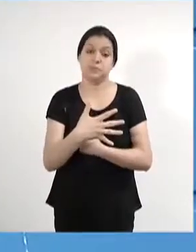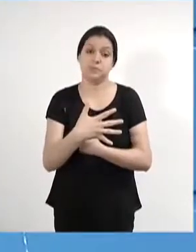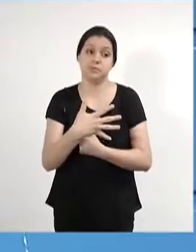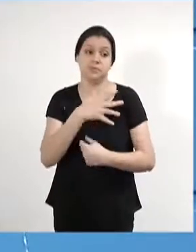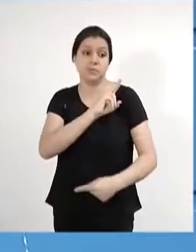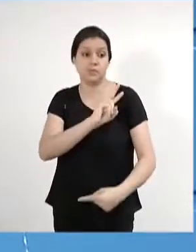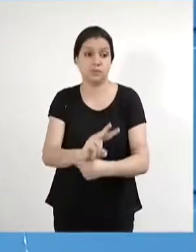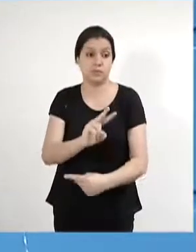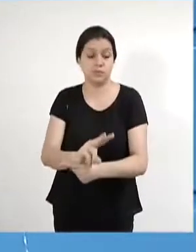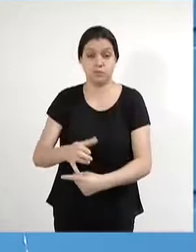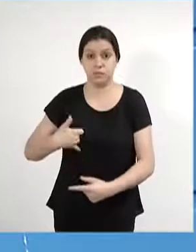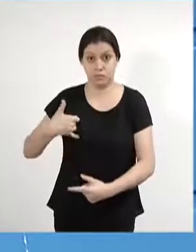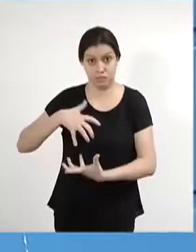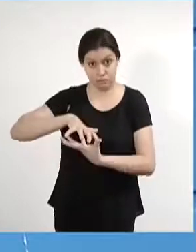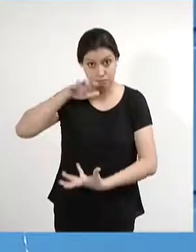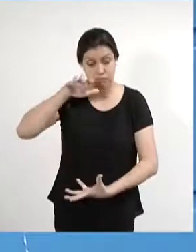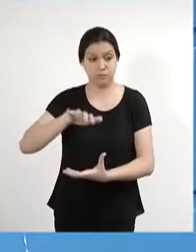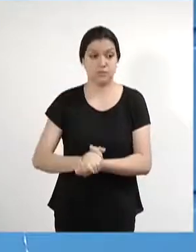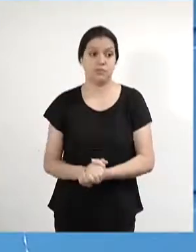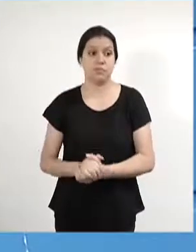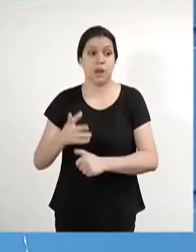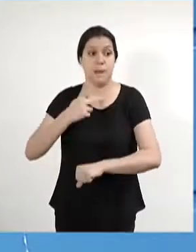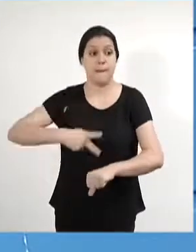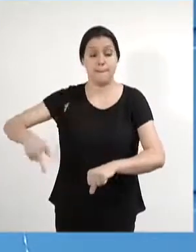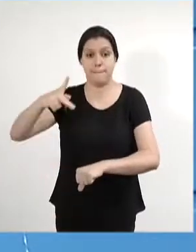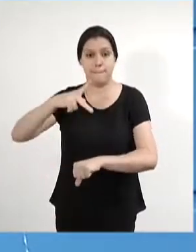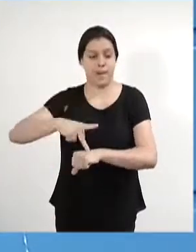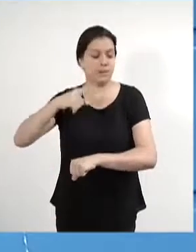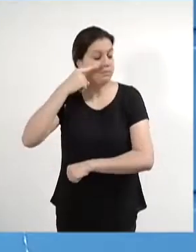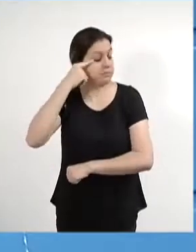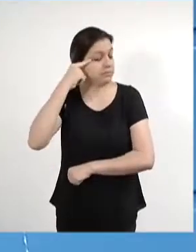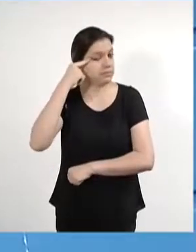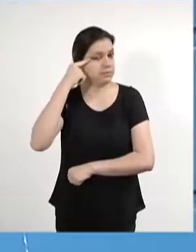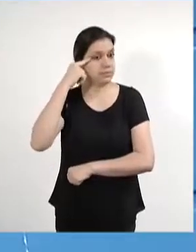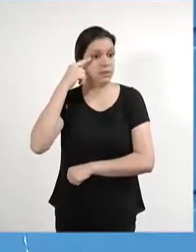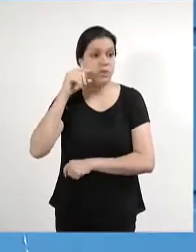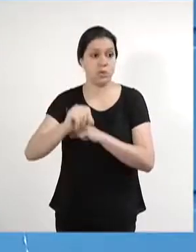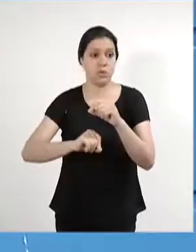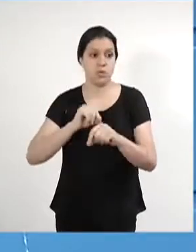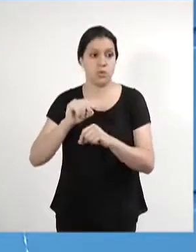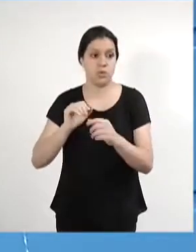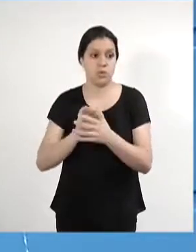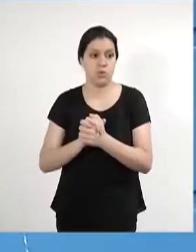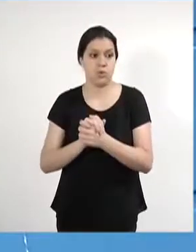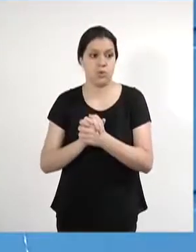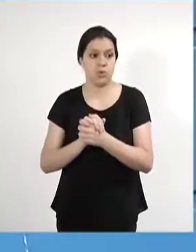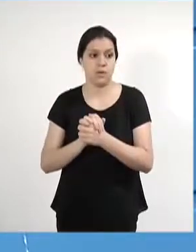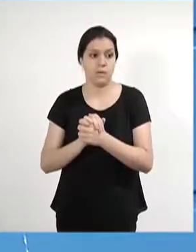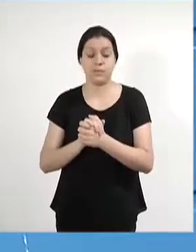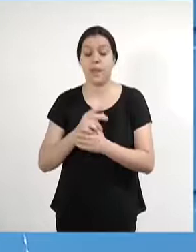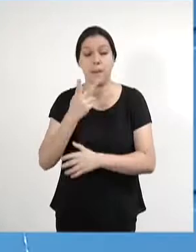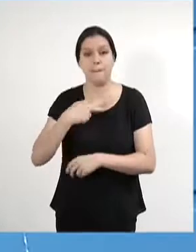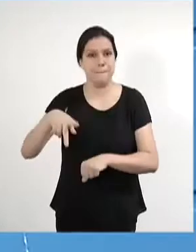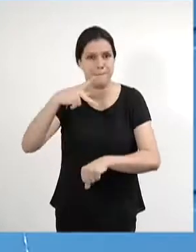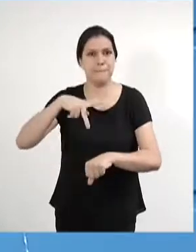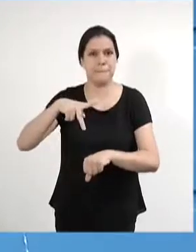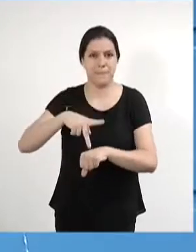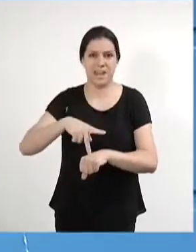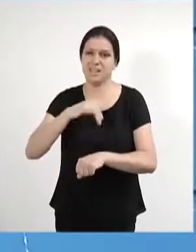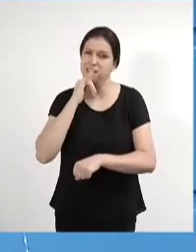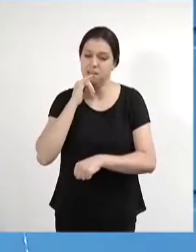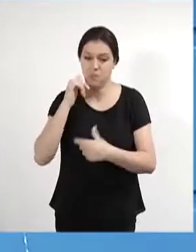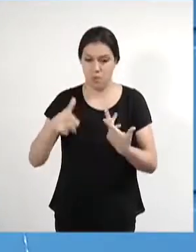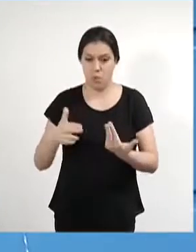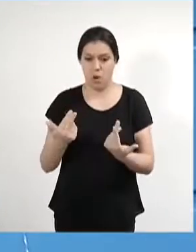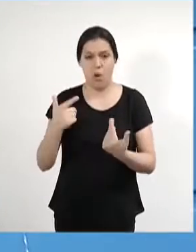idosos. Nos países ocidentais, especialmente aqui no Brasil, não há a cultura de respeito